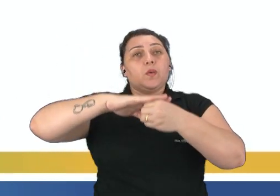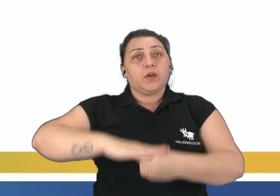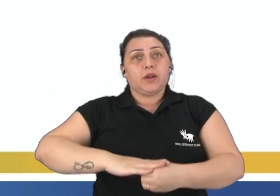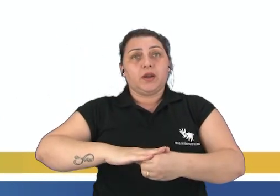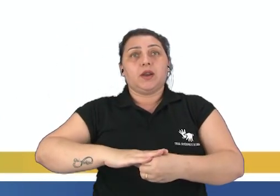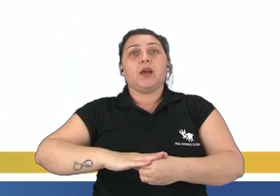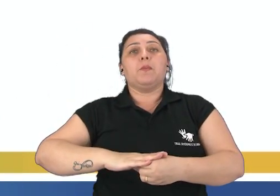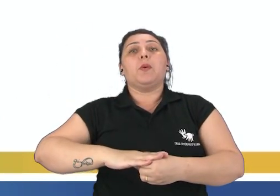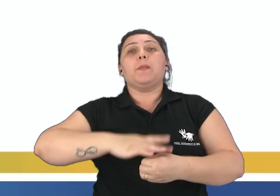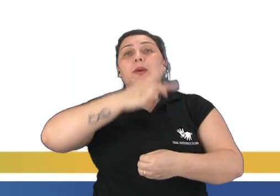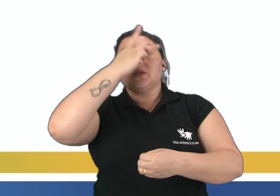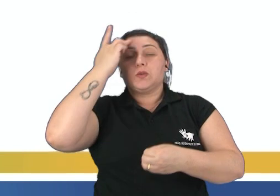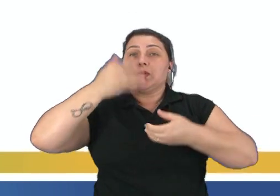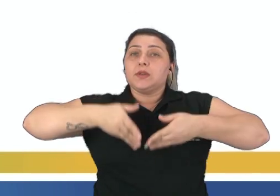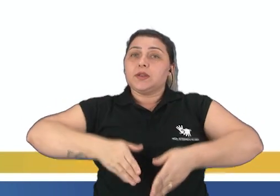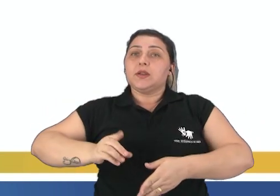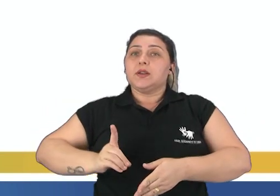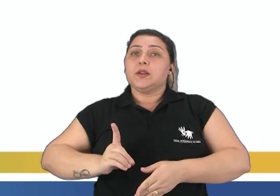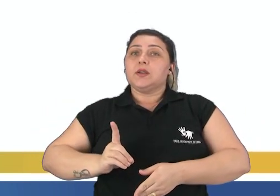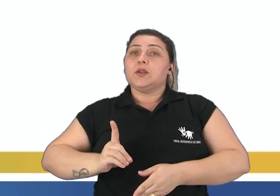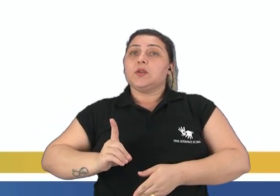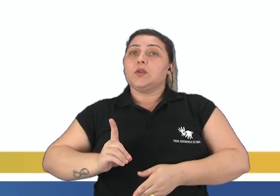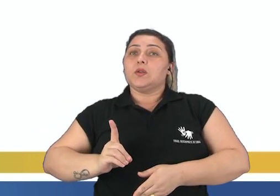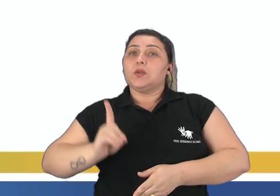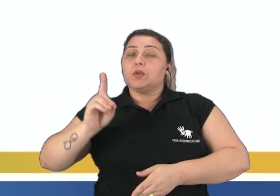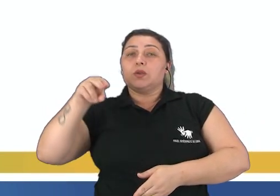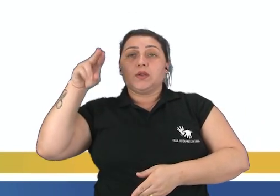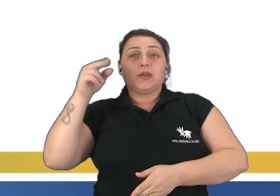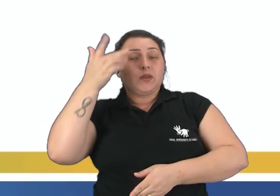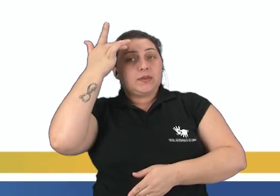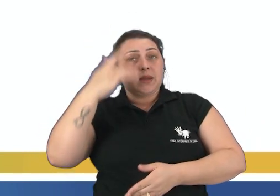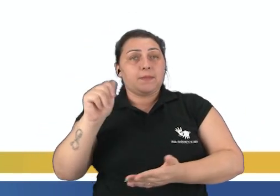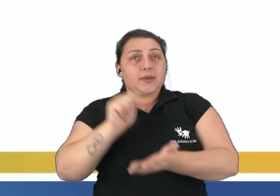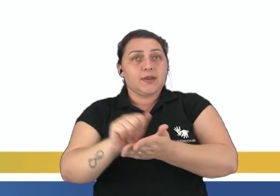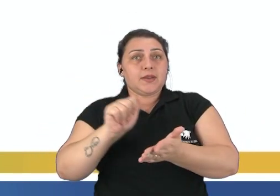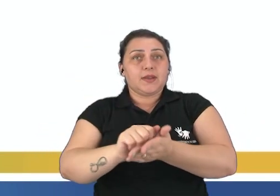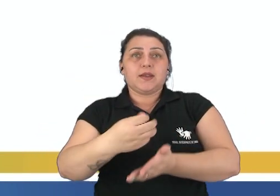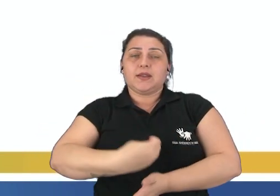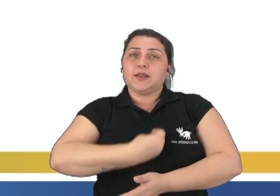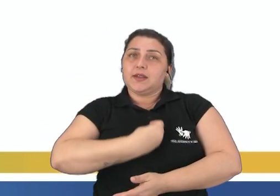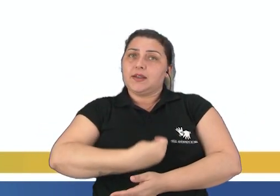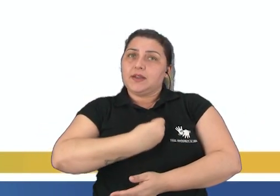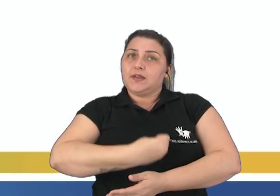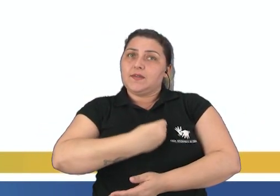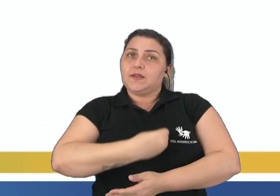por nordestinos, a maioria deles analfabetos, que vinham